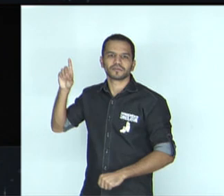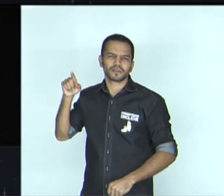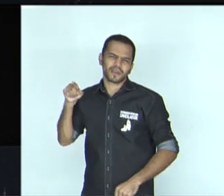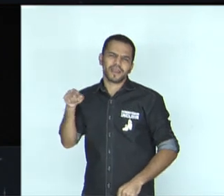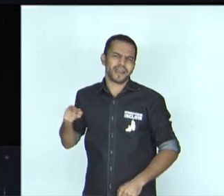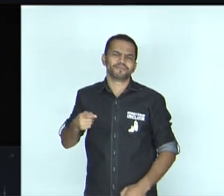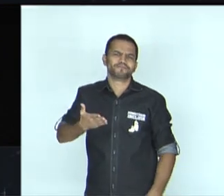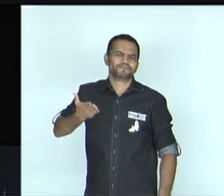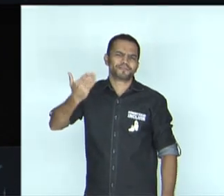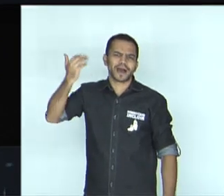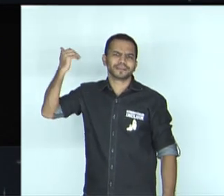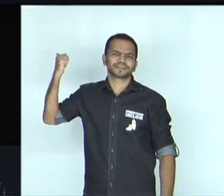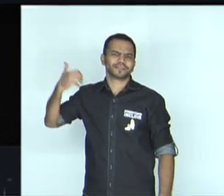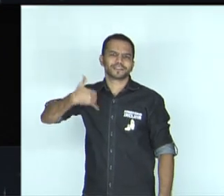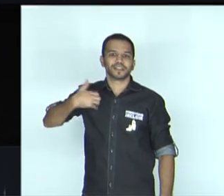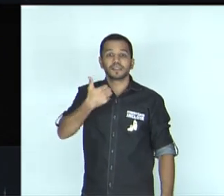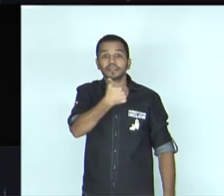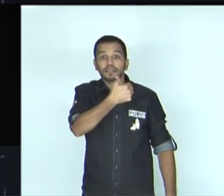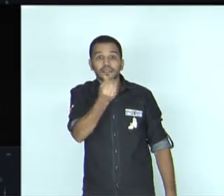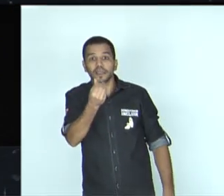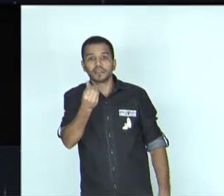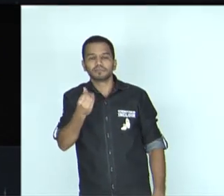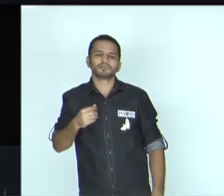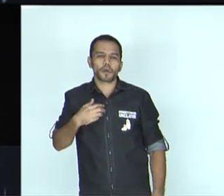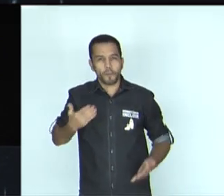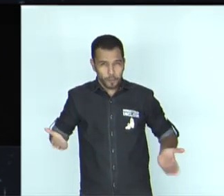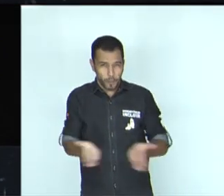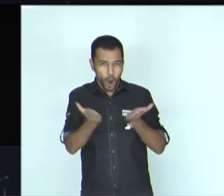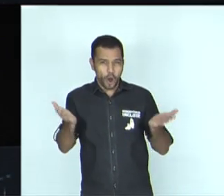transformou num dos maiores empresários do planeta Terra.